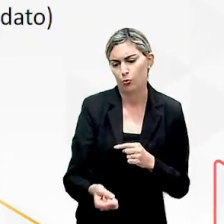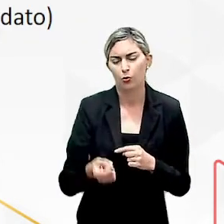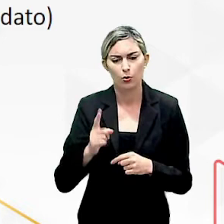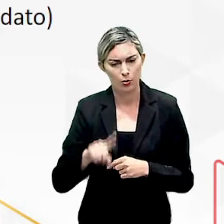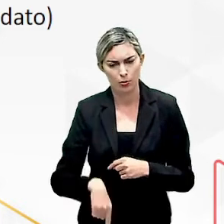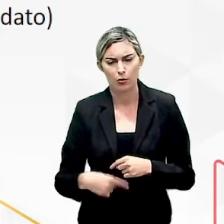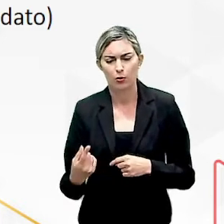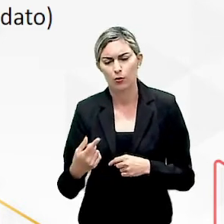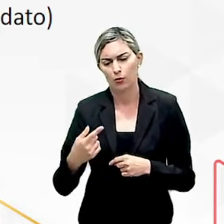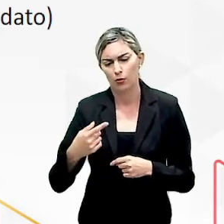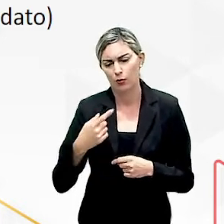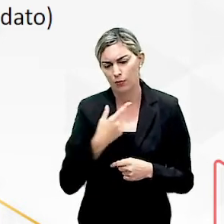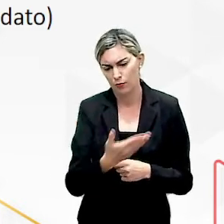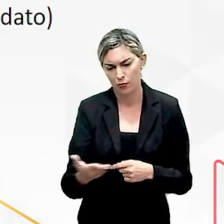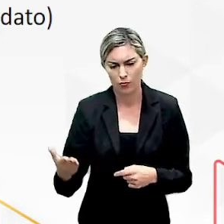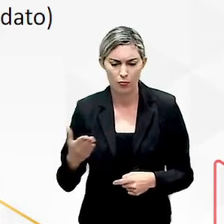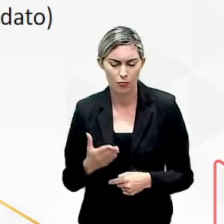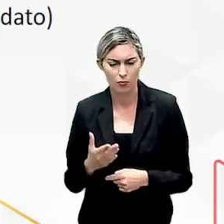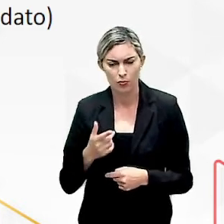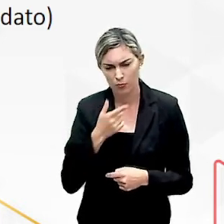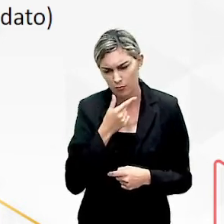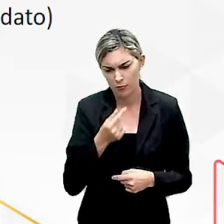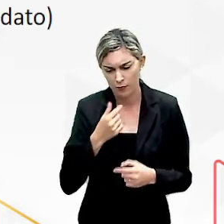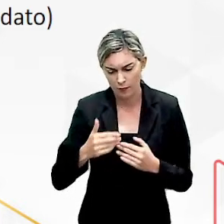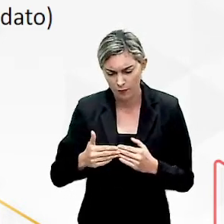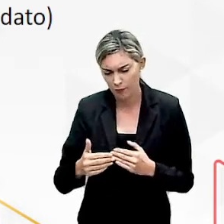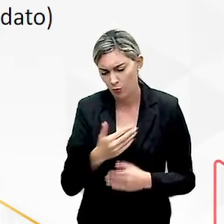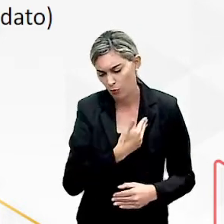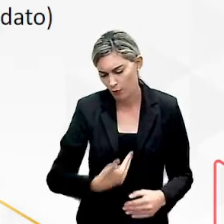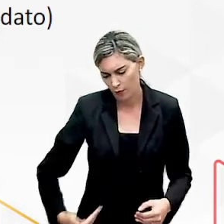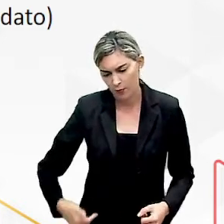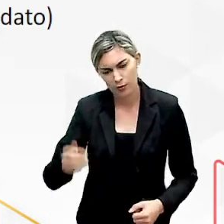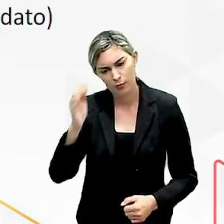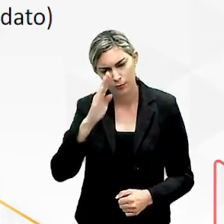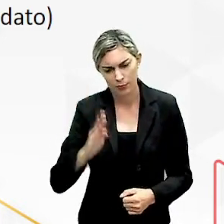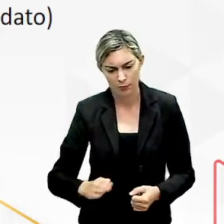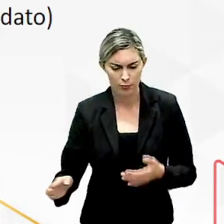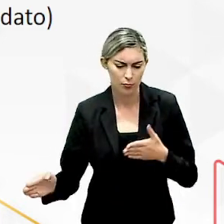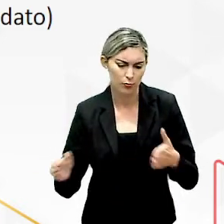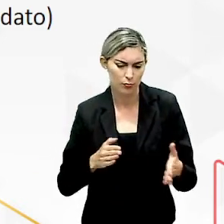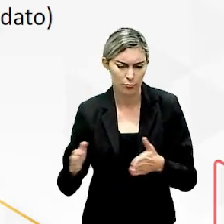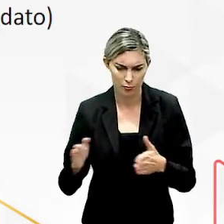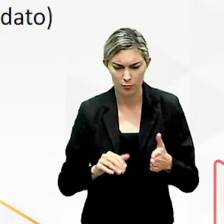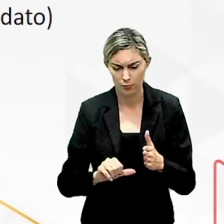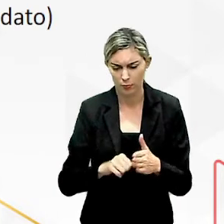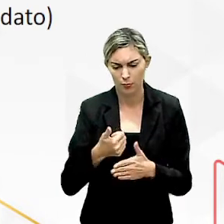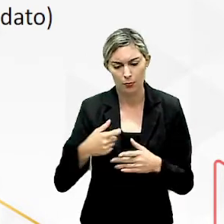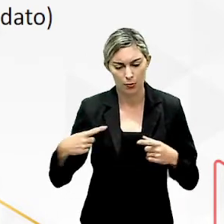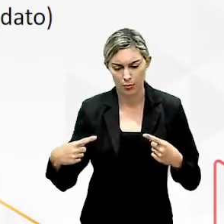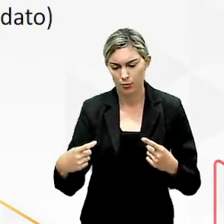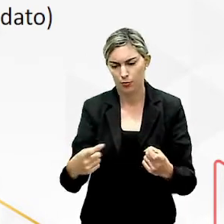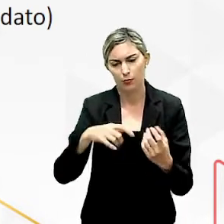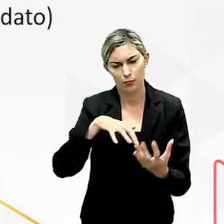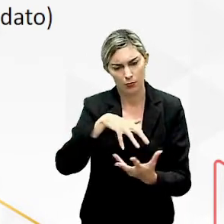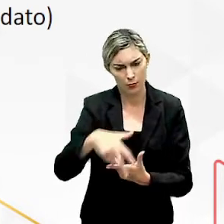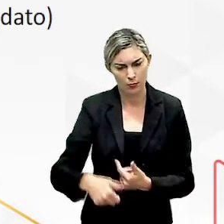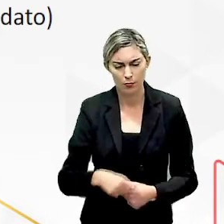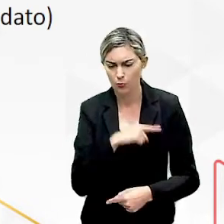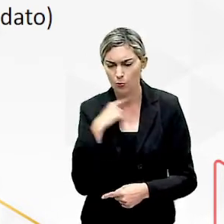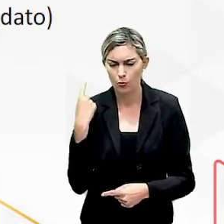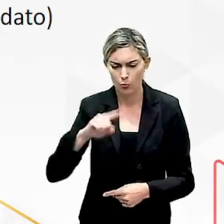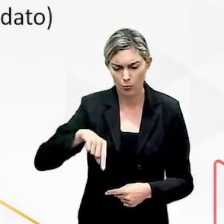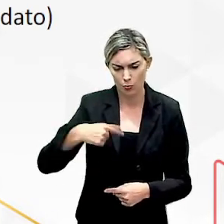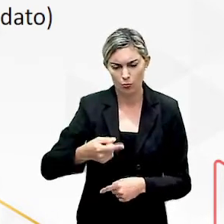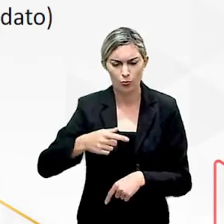Venceslau Braz, vai ser o cara que vai governar o Brasil durante o período da Primeira Guerra Mundial. Morrerá mais tarde